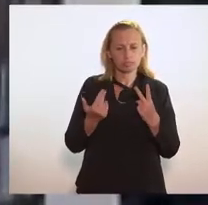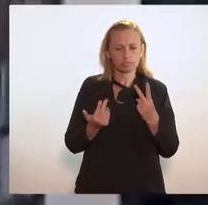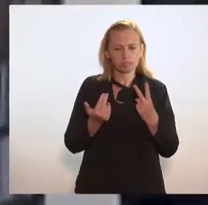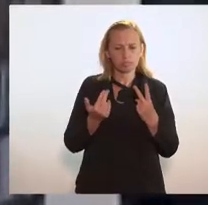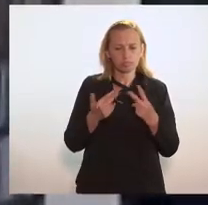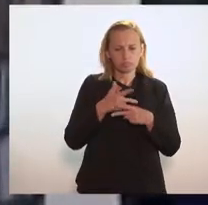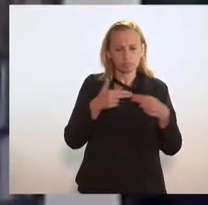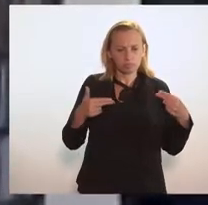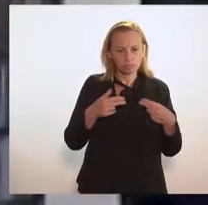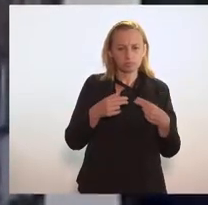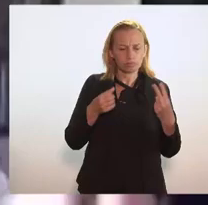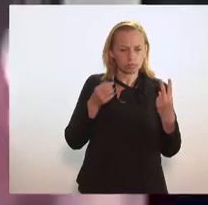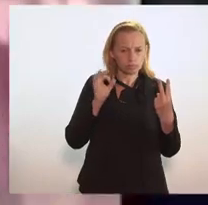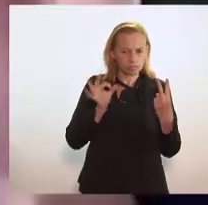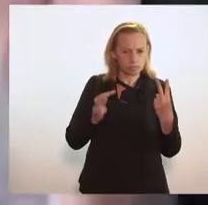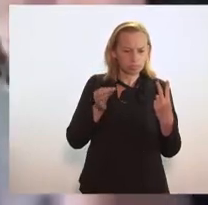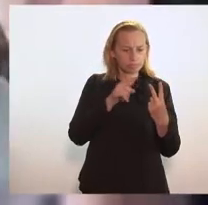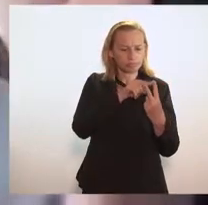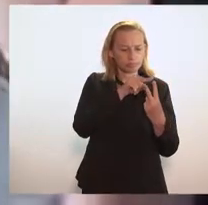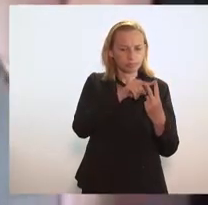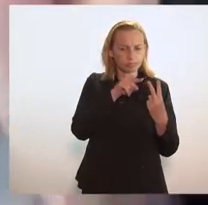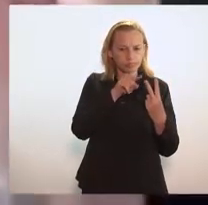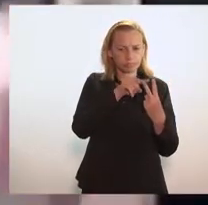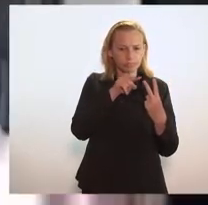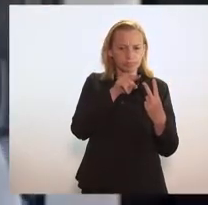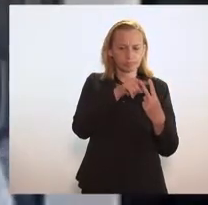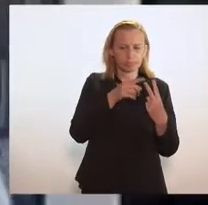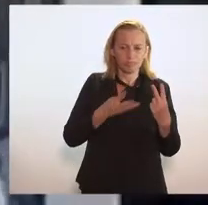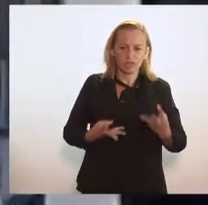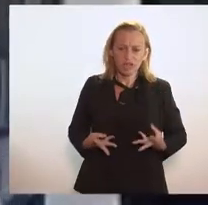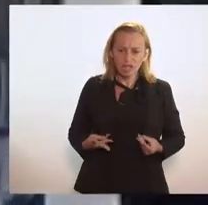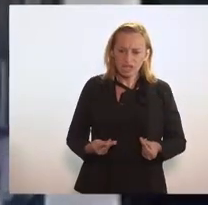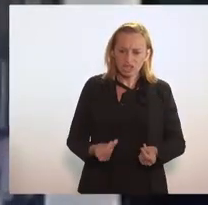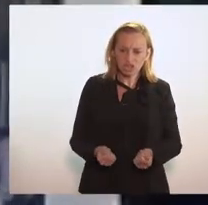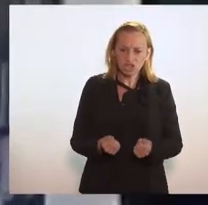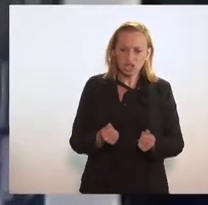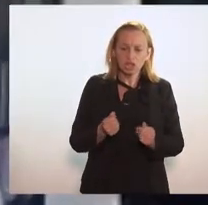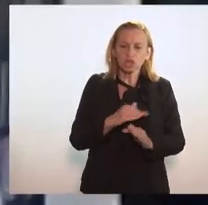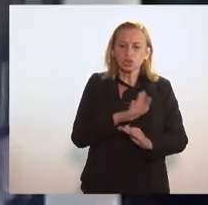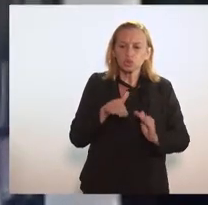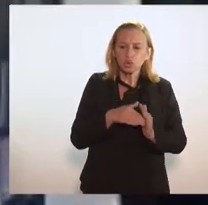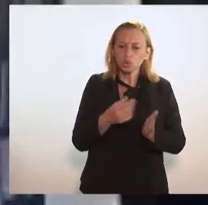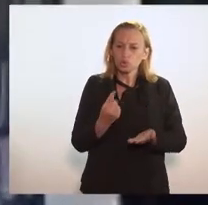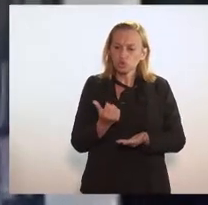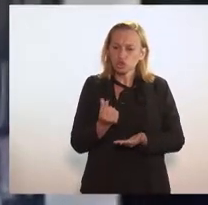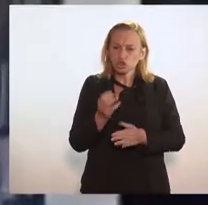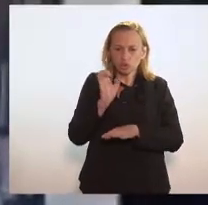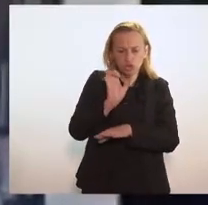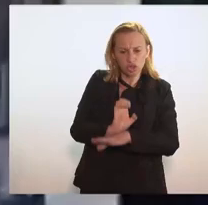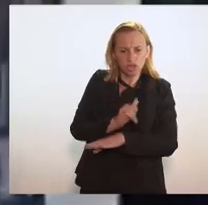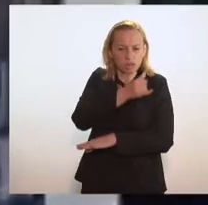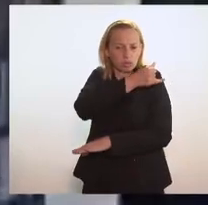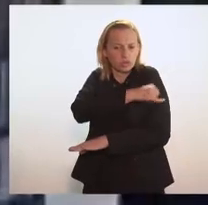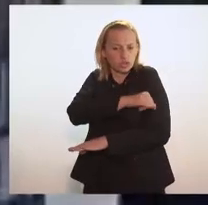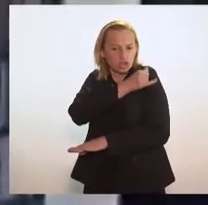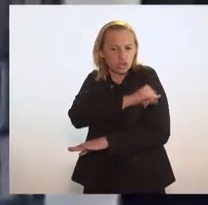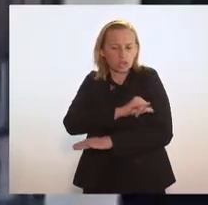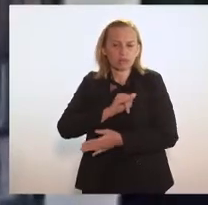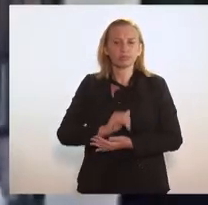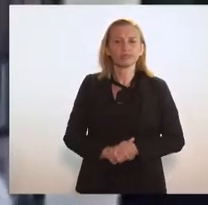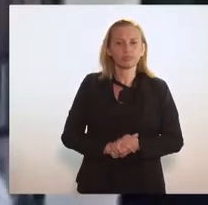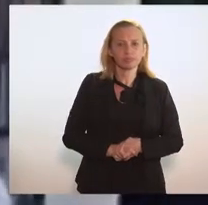radicais e E gasta todo o dinheiro do Estado do Rio de